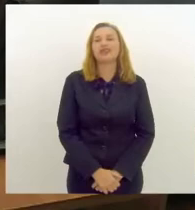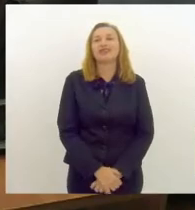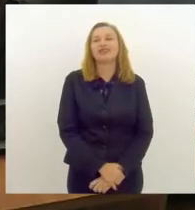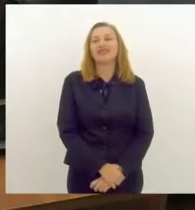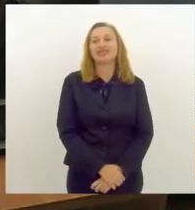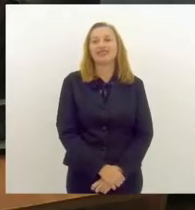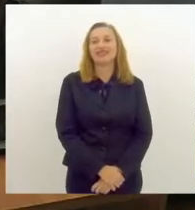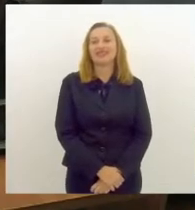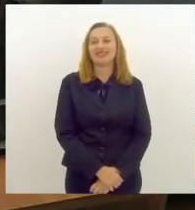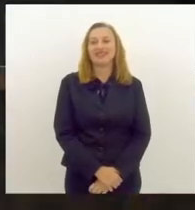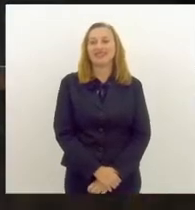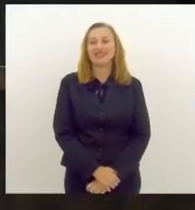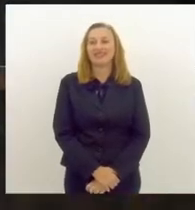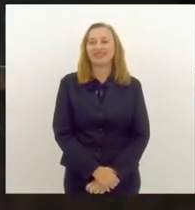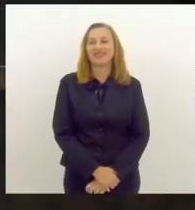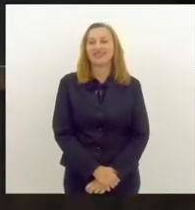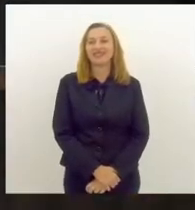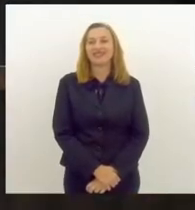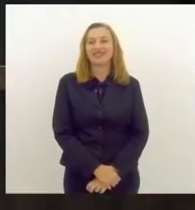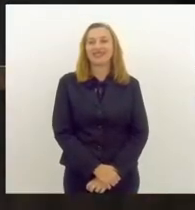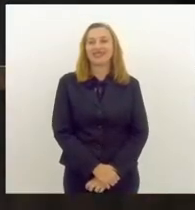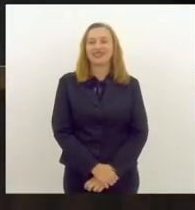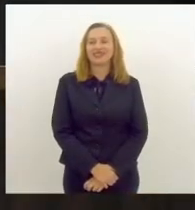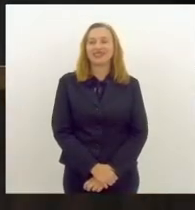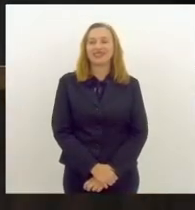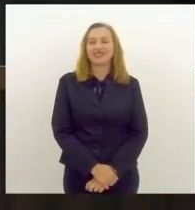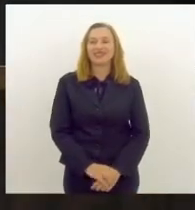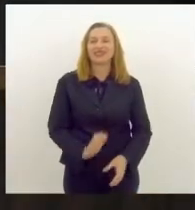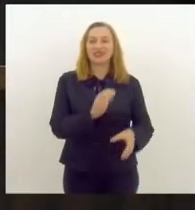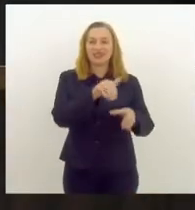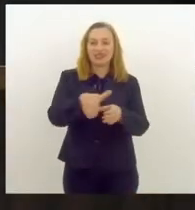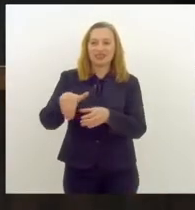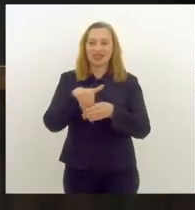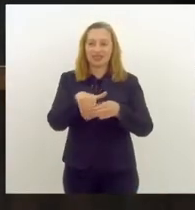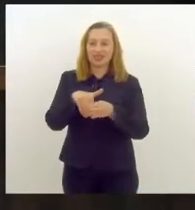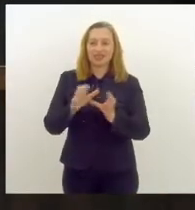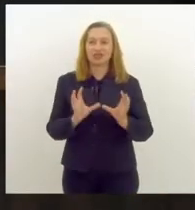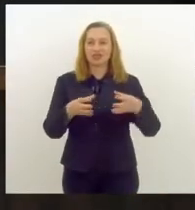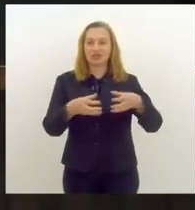Com os pareceres emitidos, em